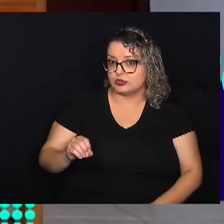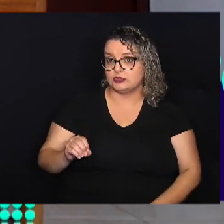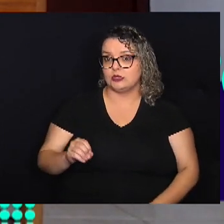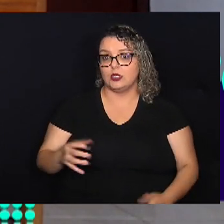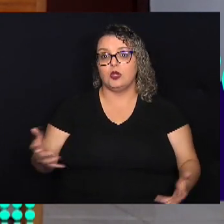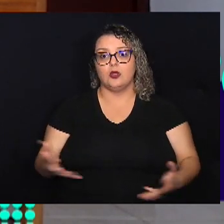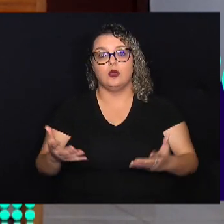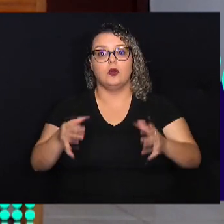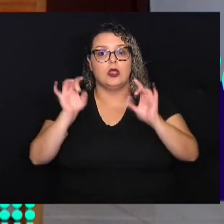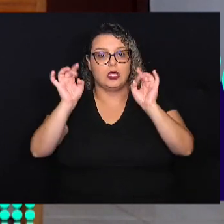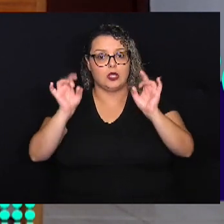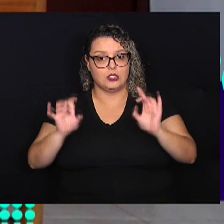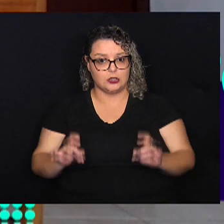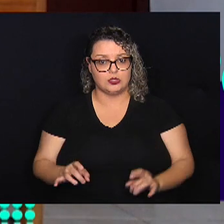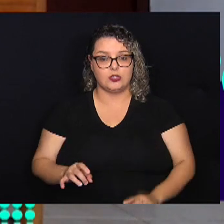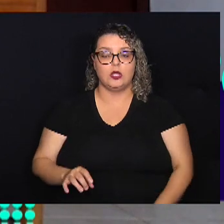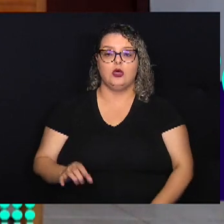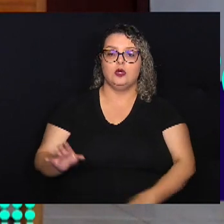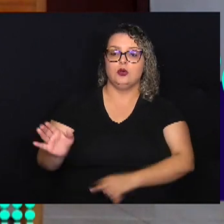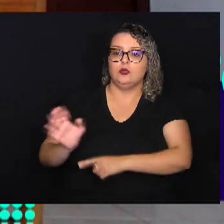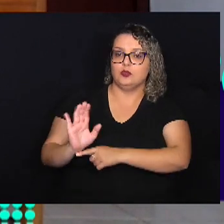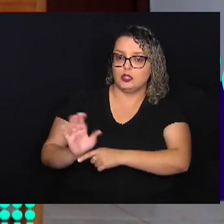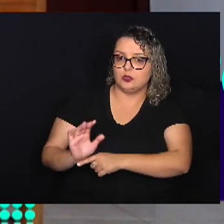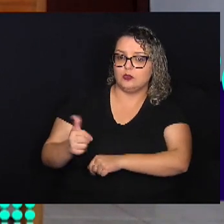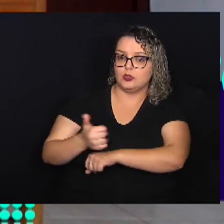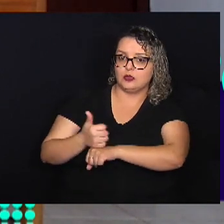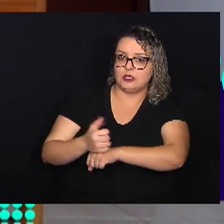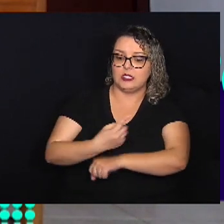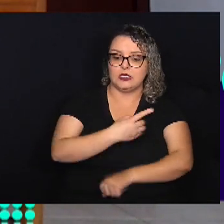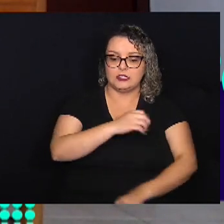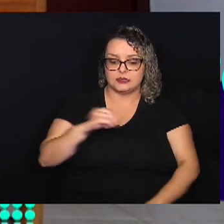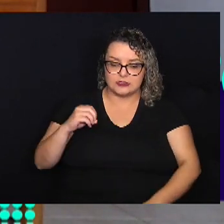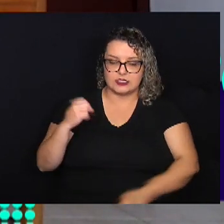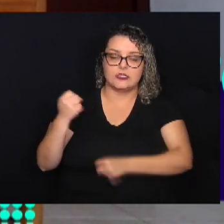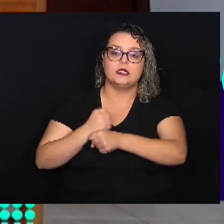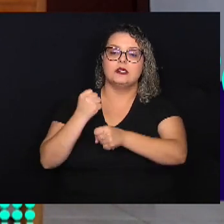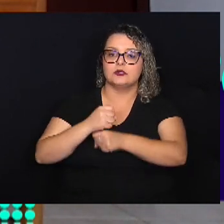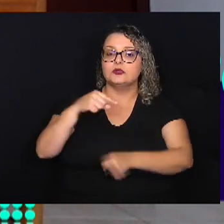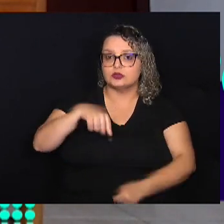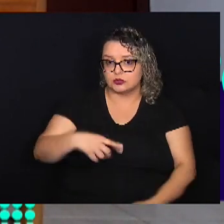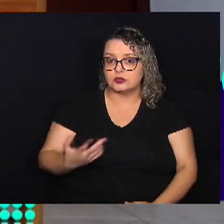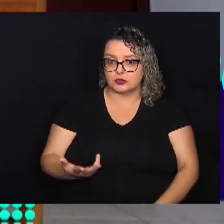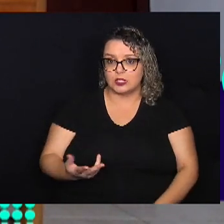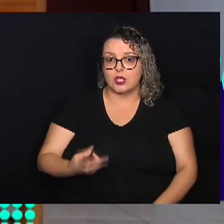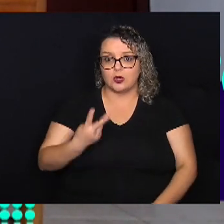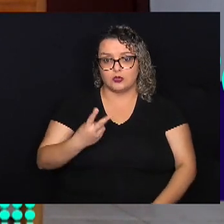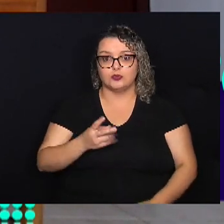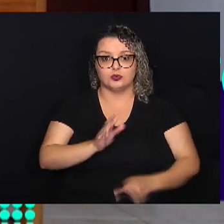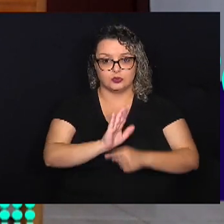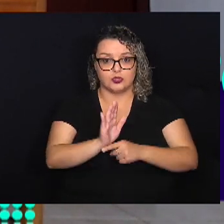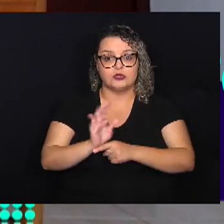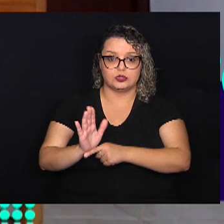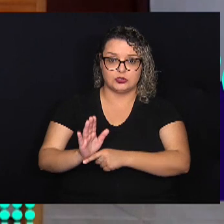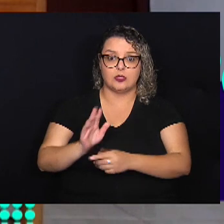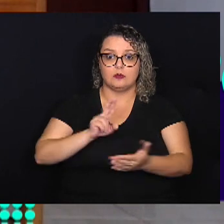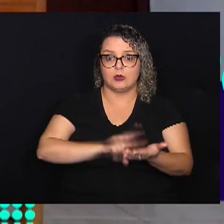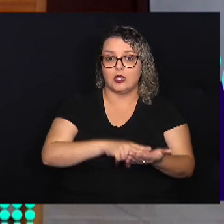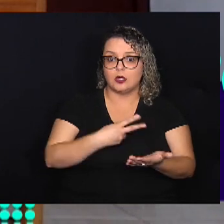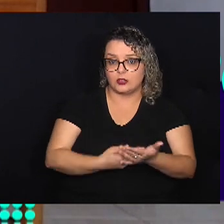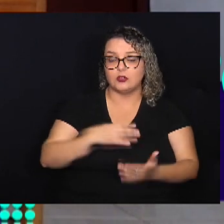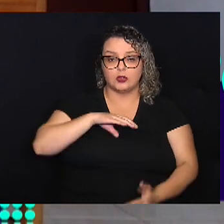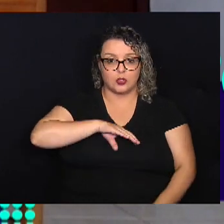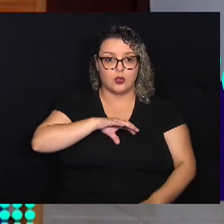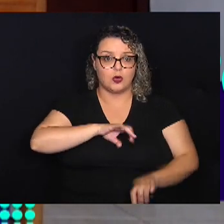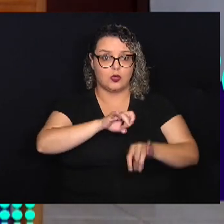ênfase especial para o cineasta Xie Jin, que completa 100 anos esse ano, com 2 obras inéditas traduzidas em português na versão